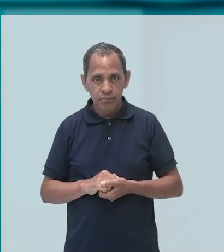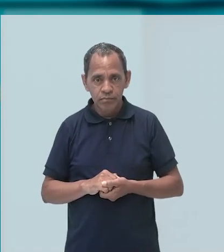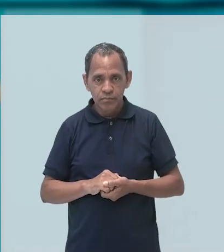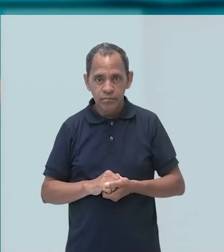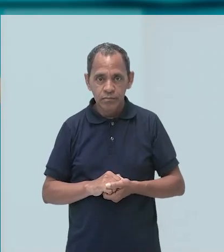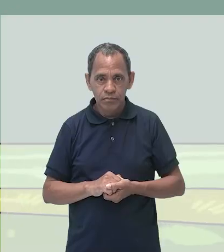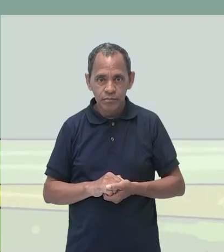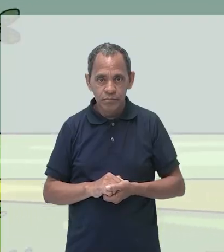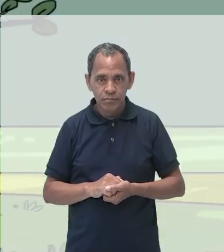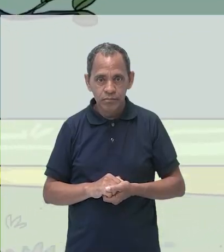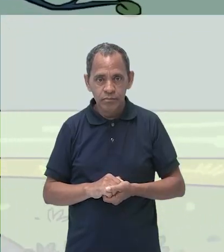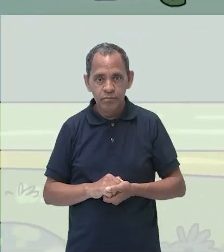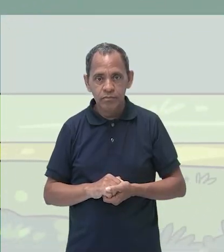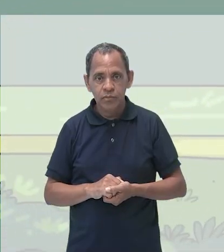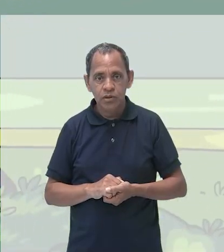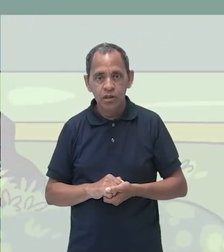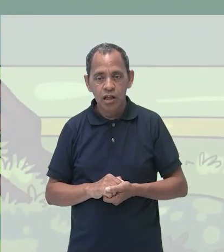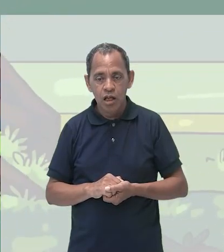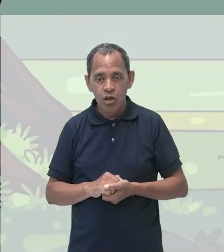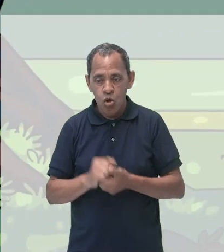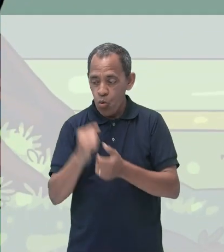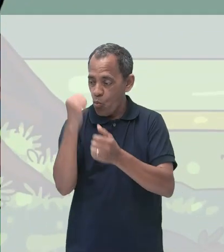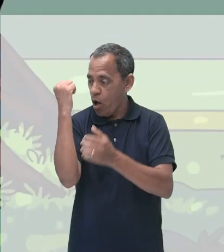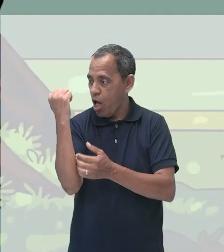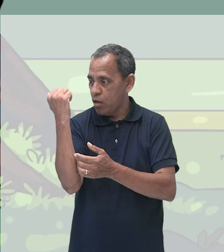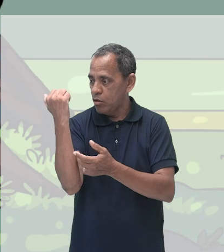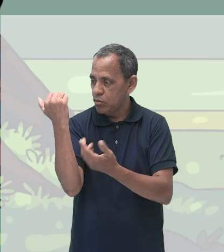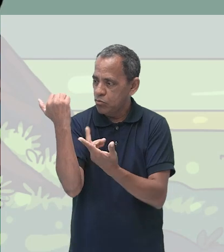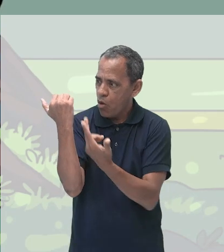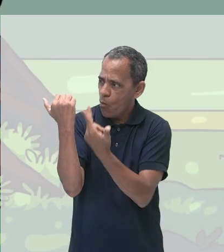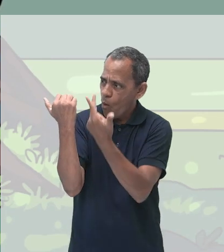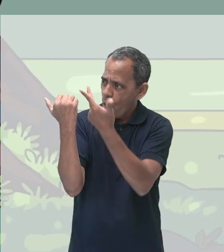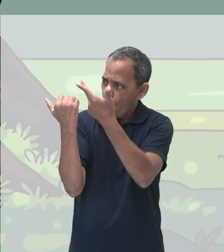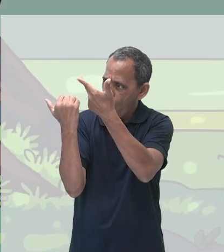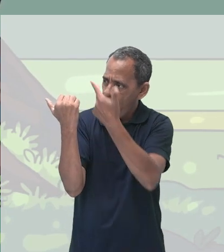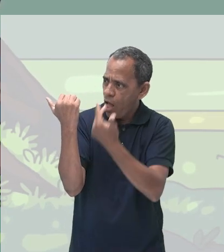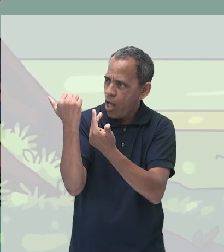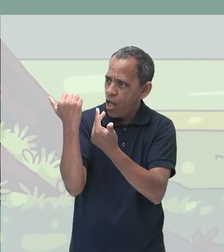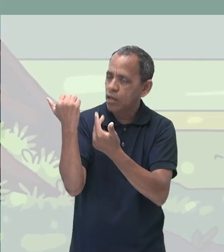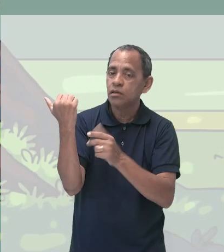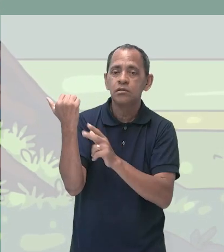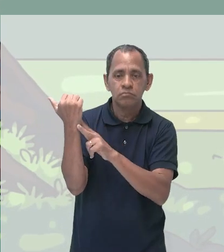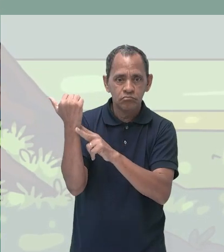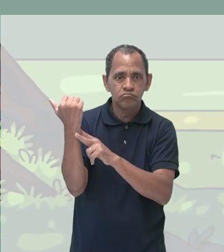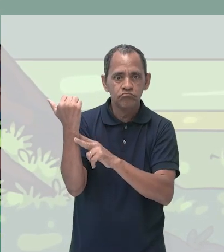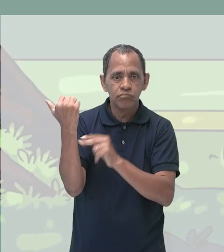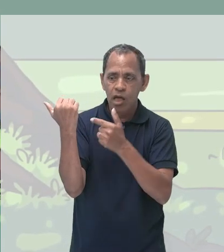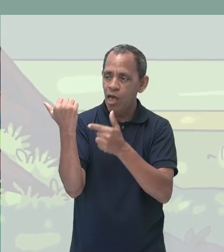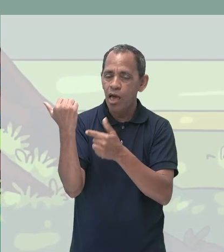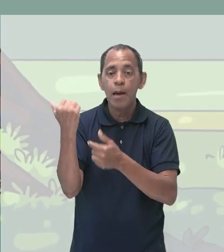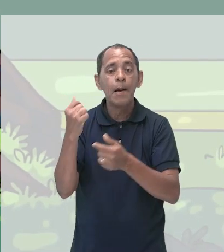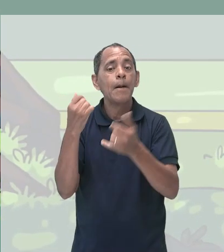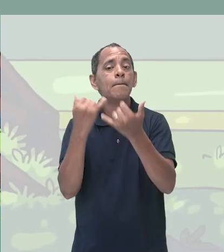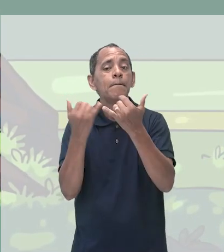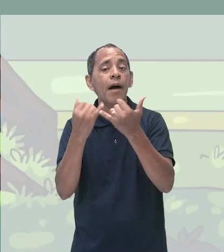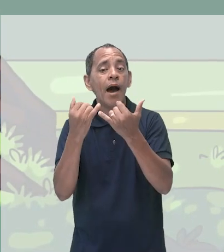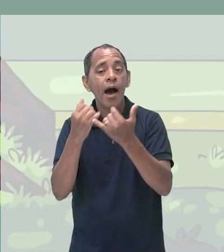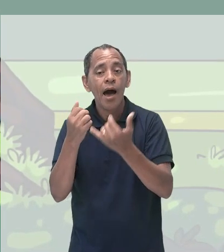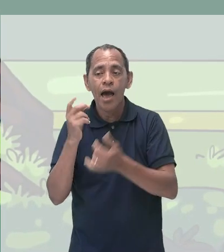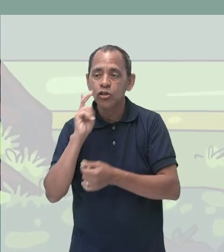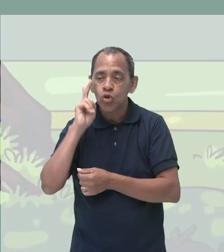Acompanhem. A Poda. Seu sátiro era cabeleireiro de mangueiras. Cresciam